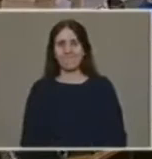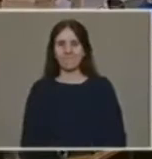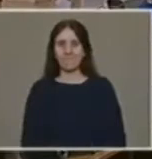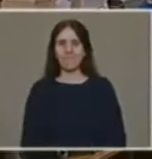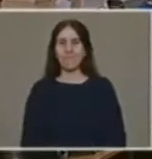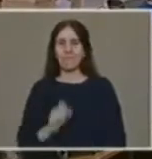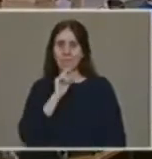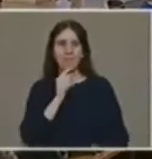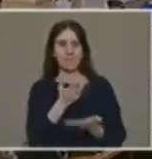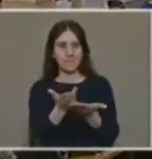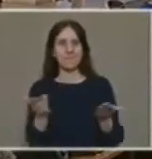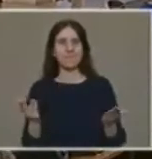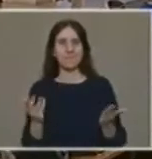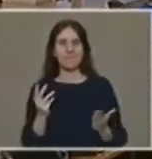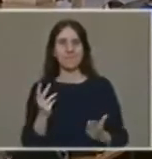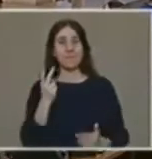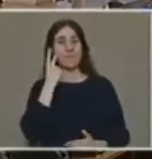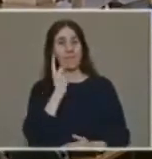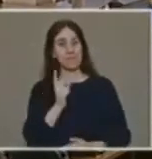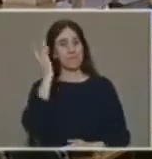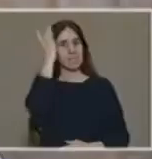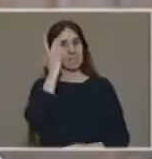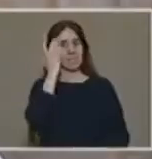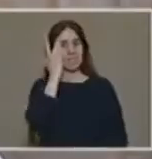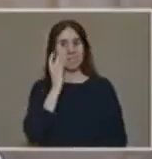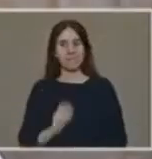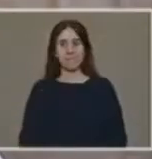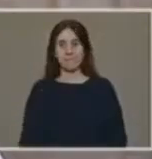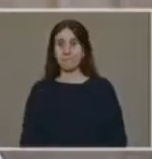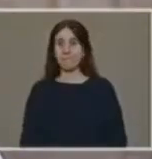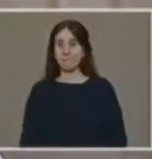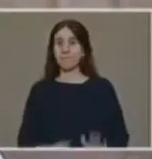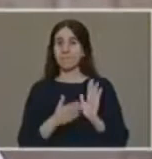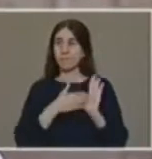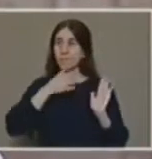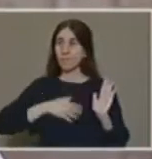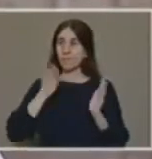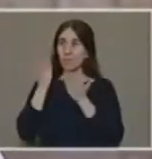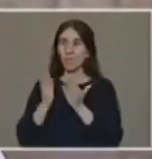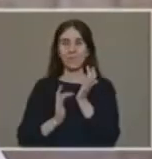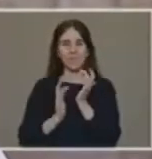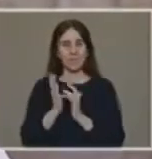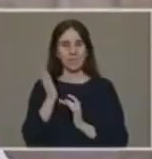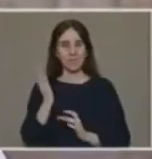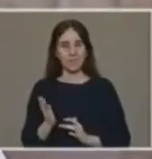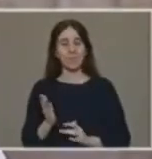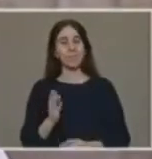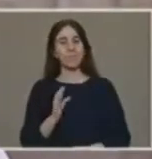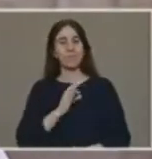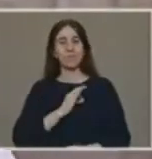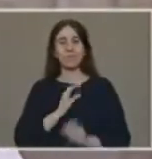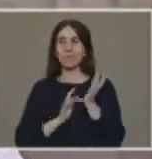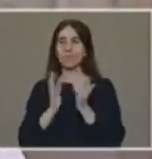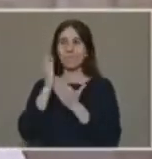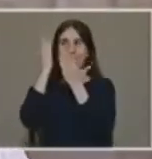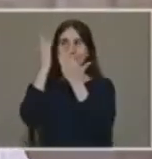nosso alcance vivermos essa vida santa. Seremos assim testemunhas de Jesus Cristo. Louvado seja nosso Senhor